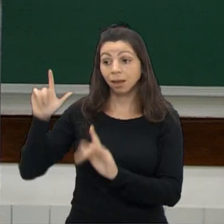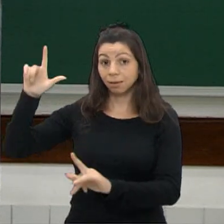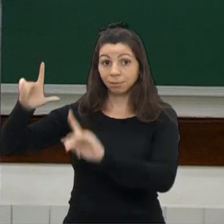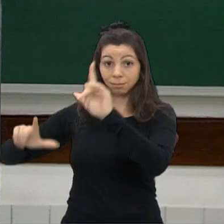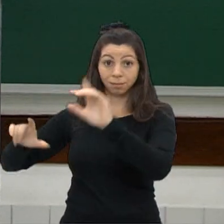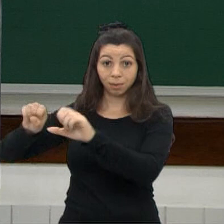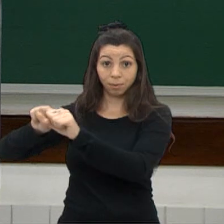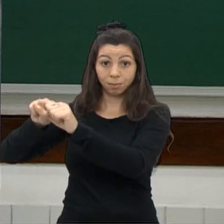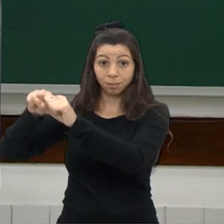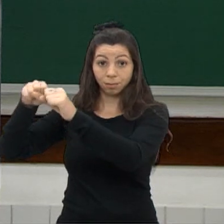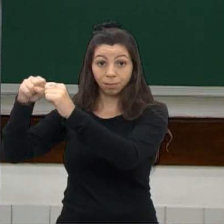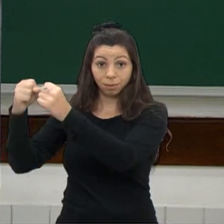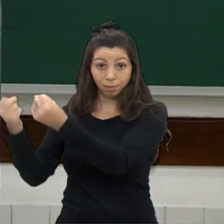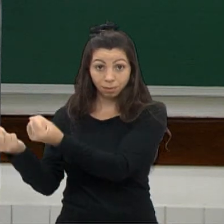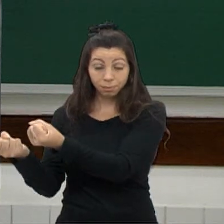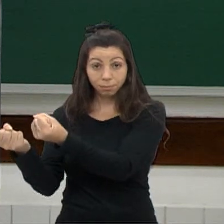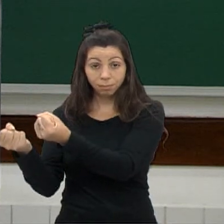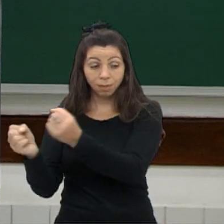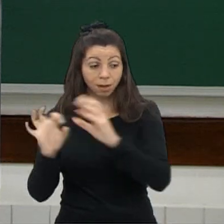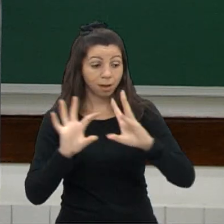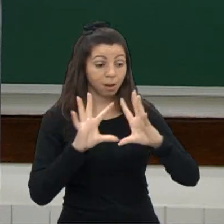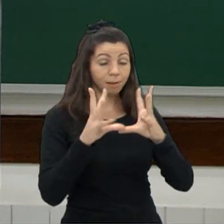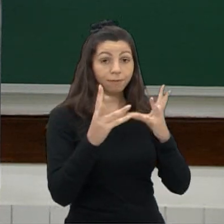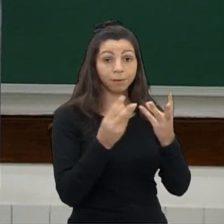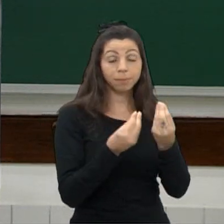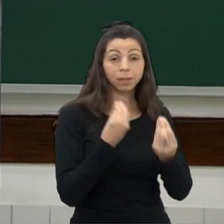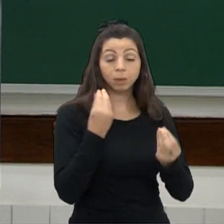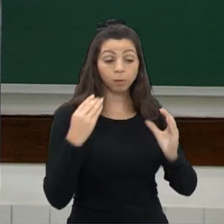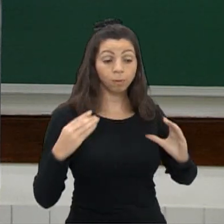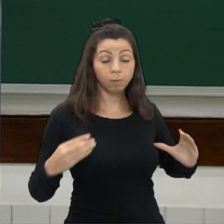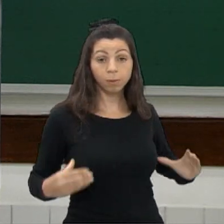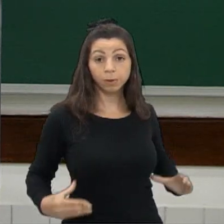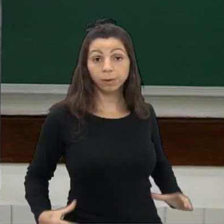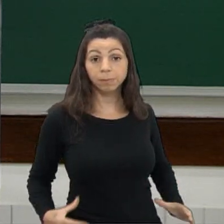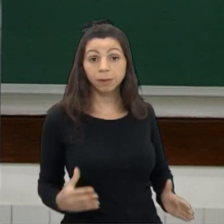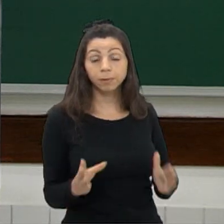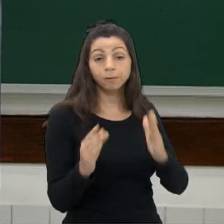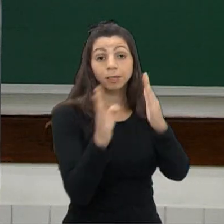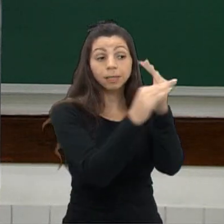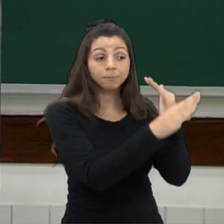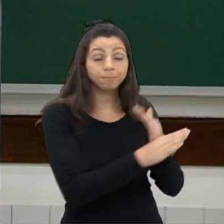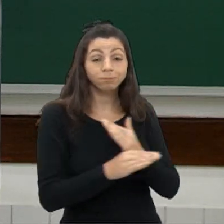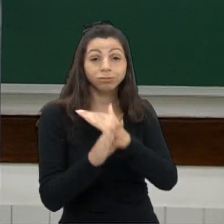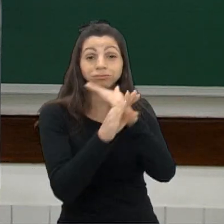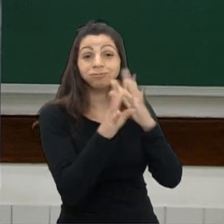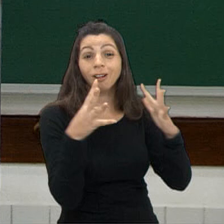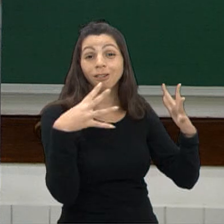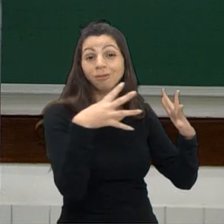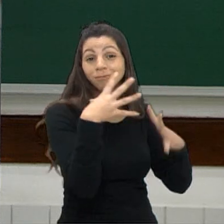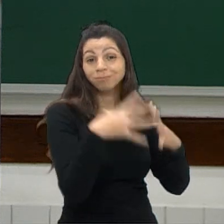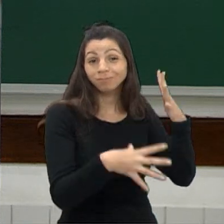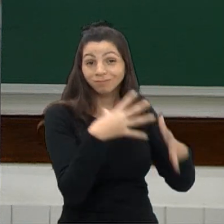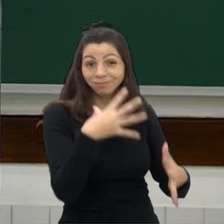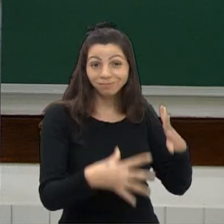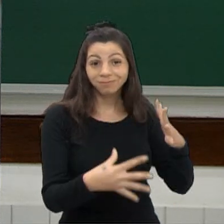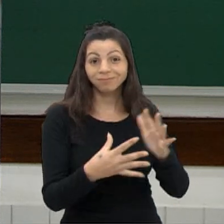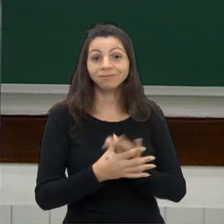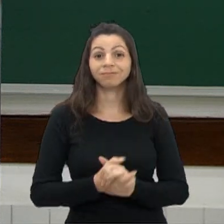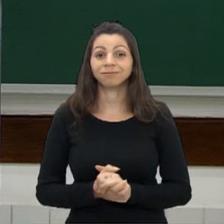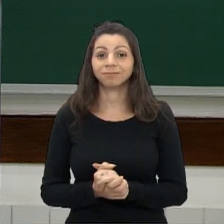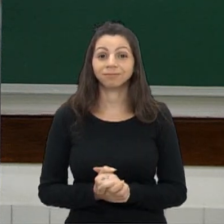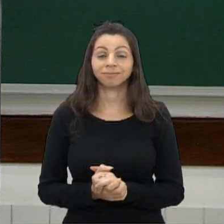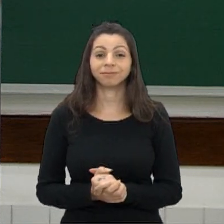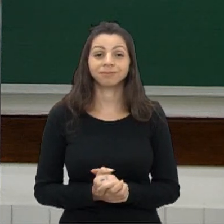rotina, eles não sabem mais como se comportar. A atenção deles ficou um pouco desequilibrada aí quando